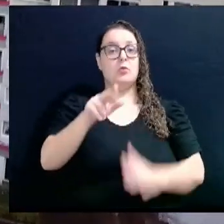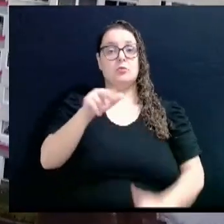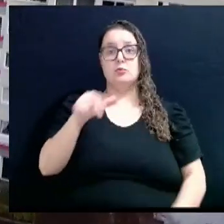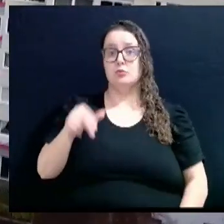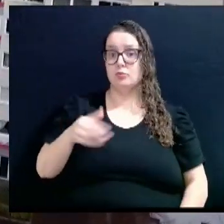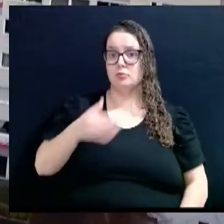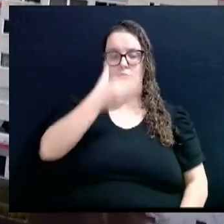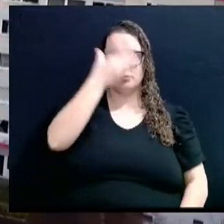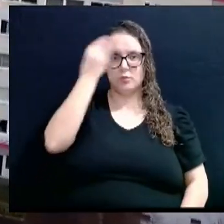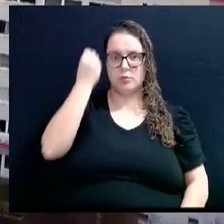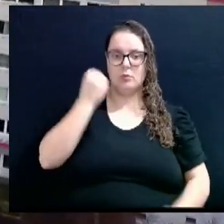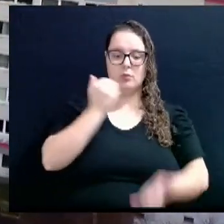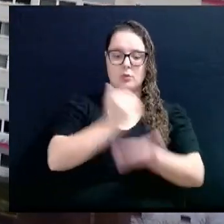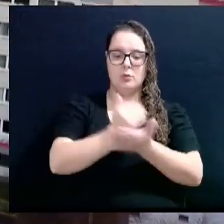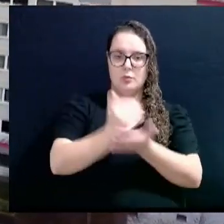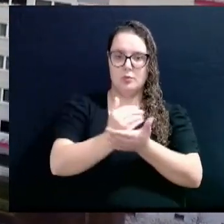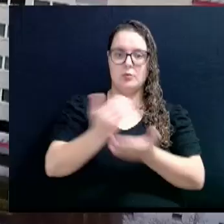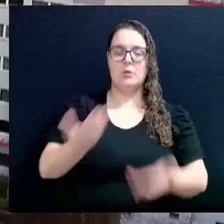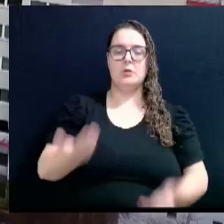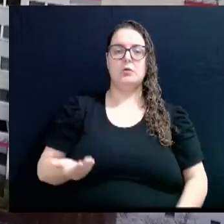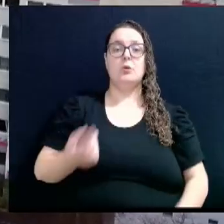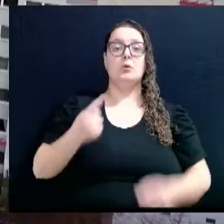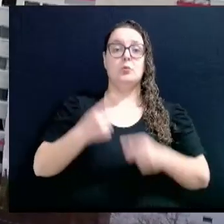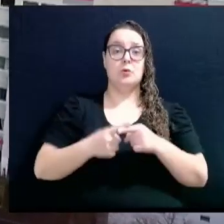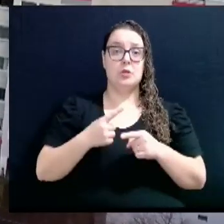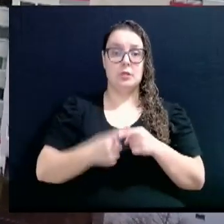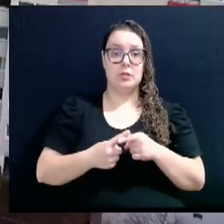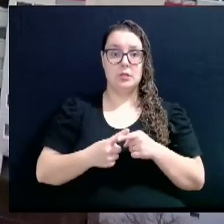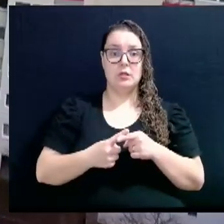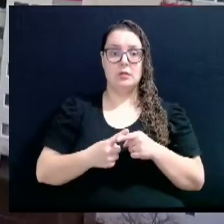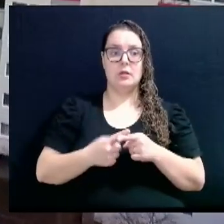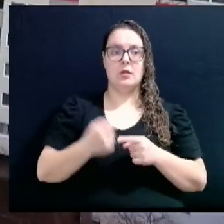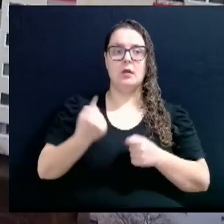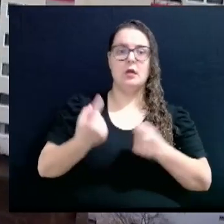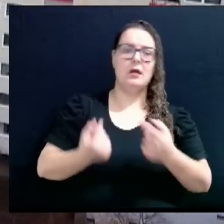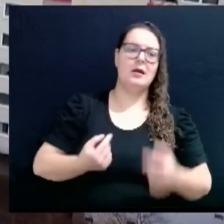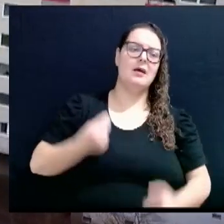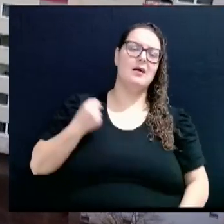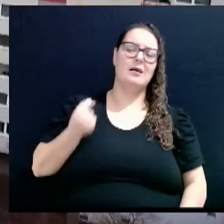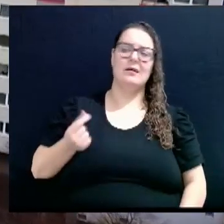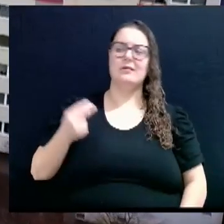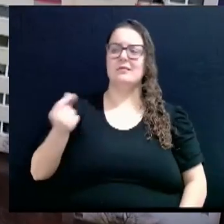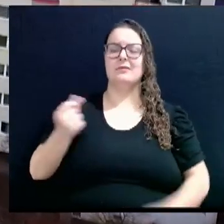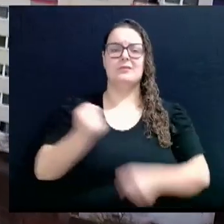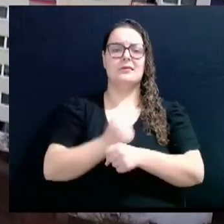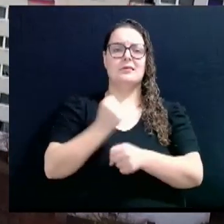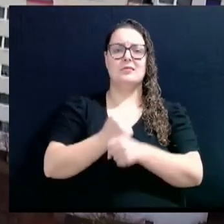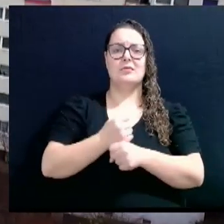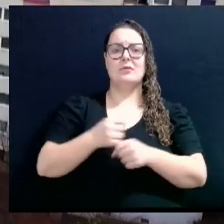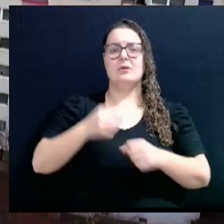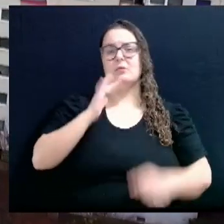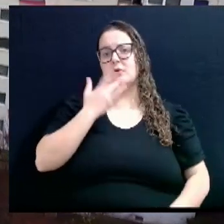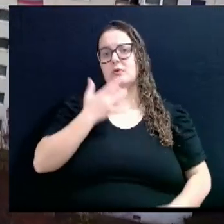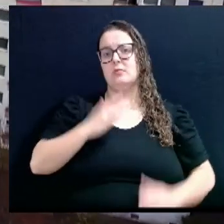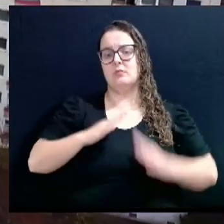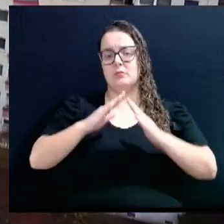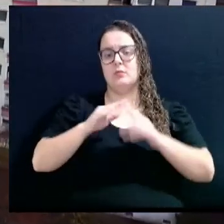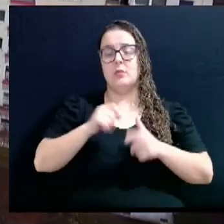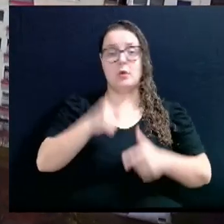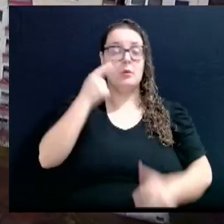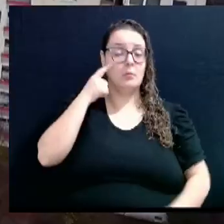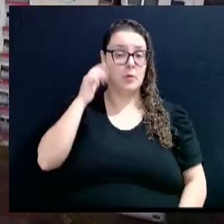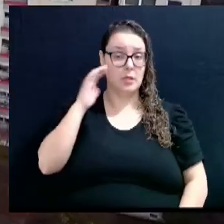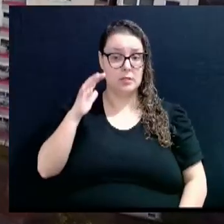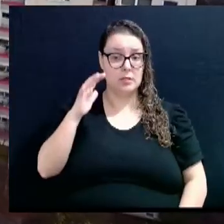financiamento dele. Porque uns falam, é muito tempo, eu prefiro morar de aluguel. Pense, todo tempo